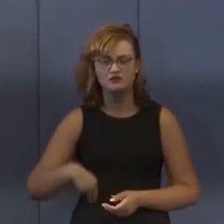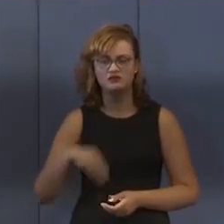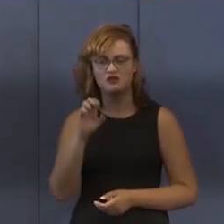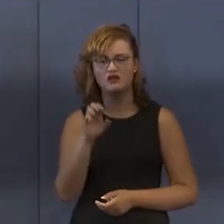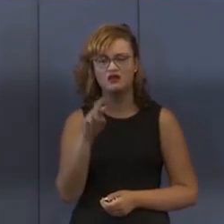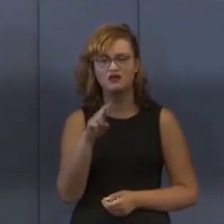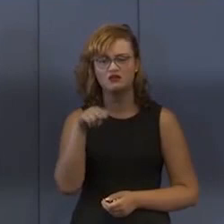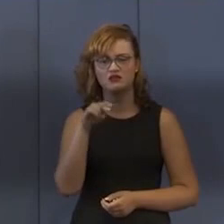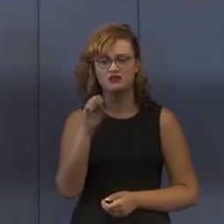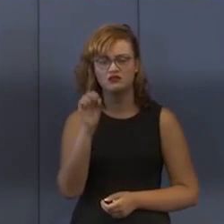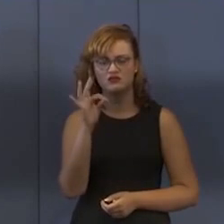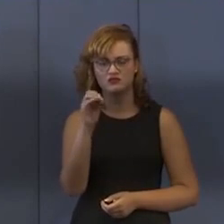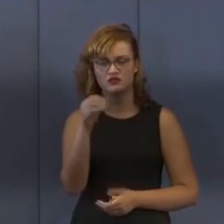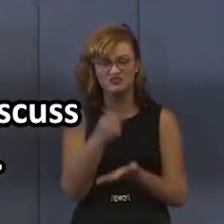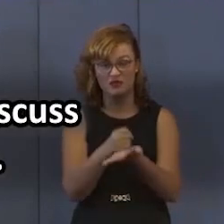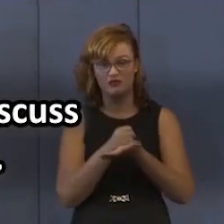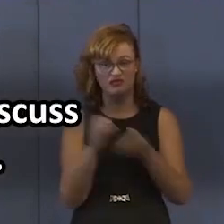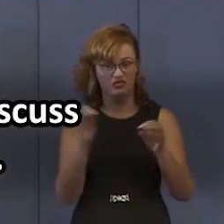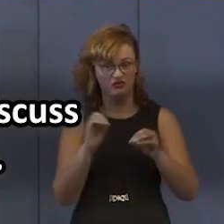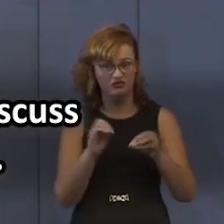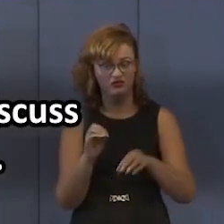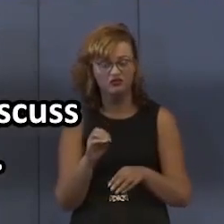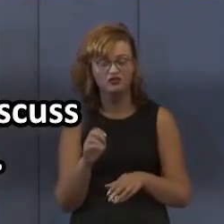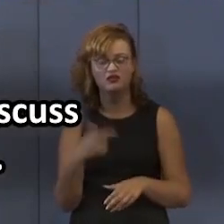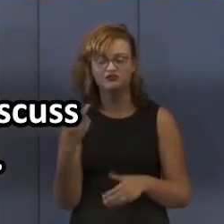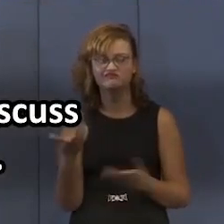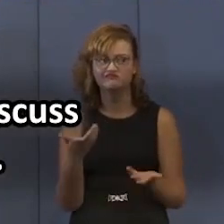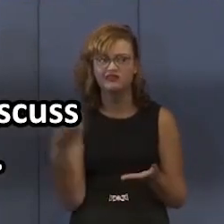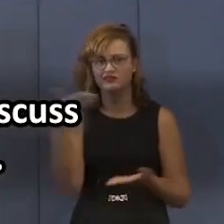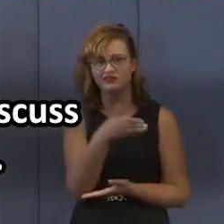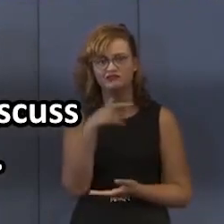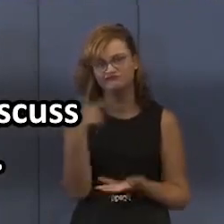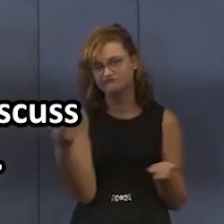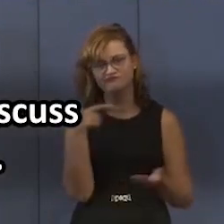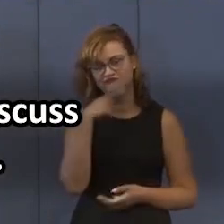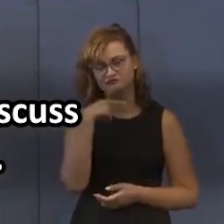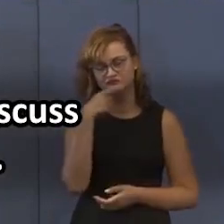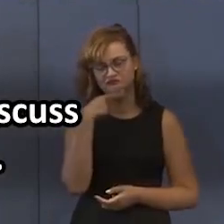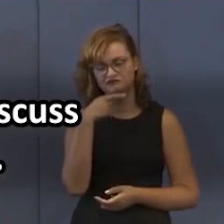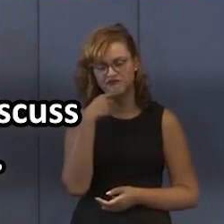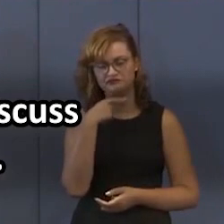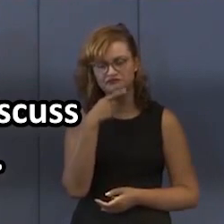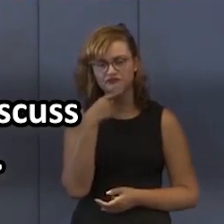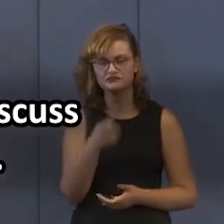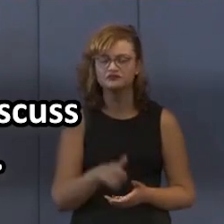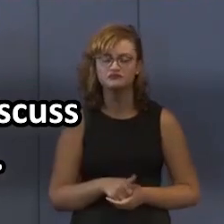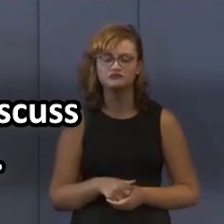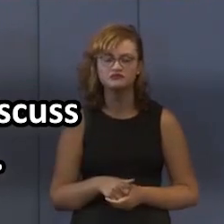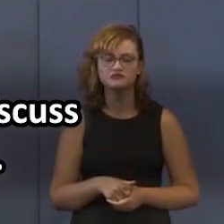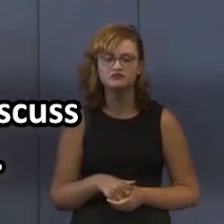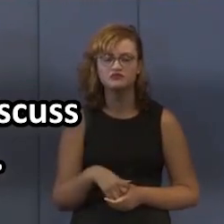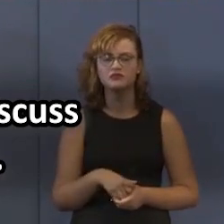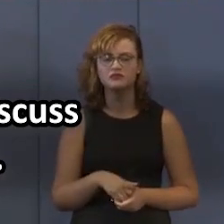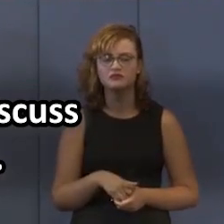que, sem o apoio dele, eu acho que a gente não teria condições de estar aqui para discutir